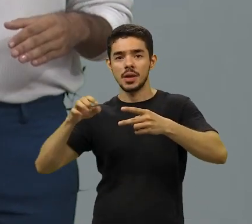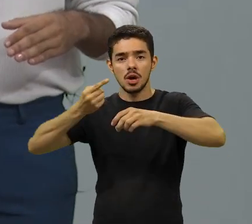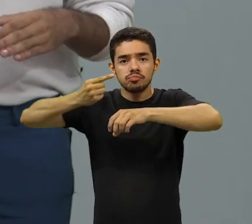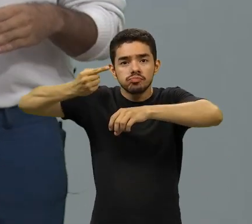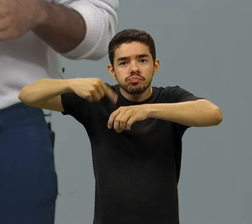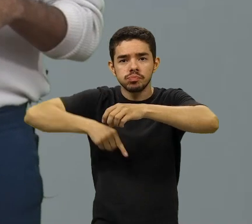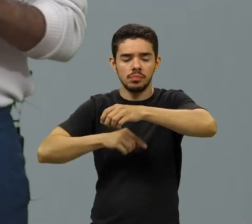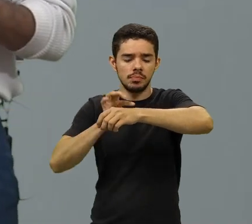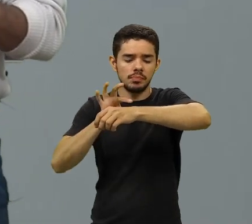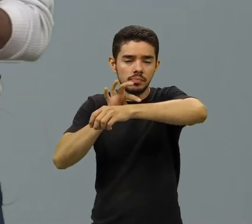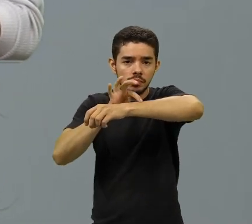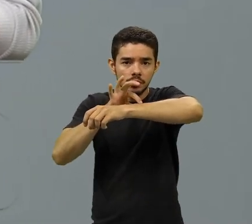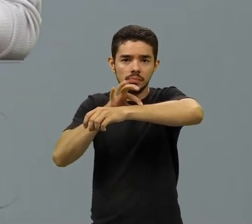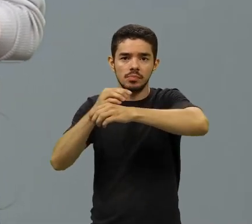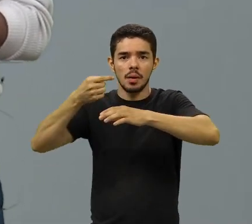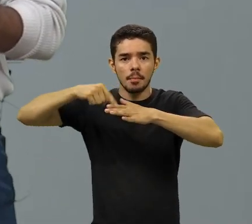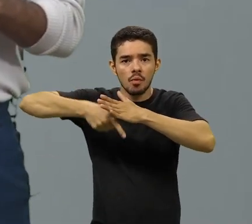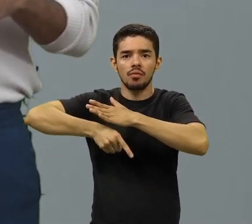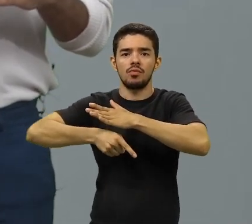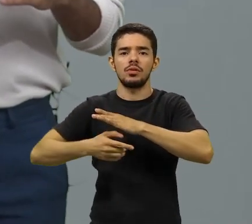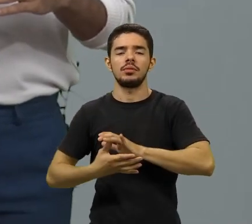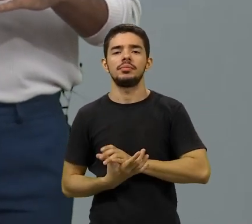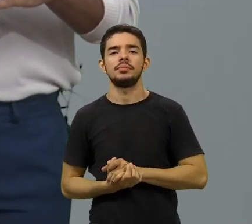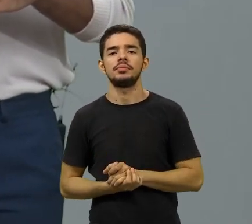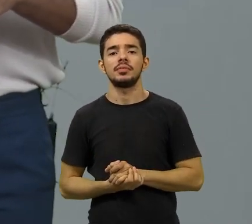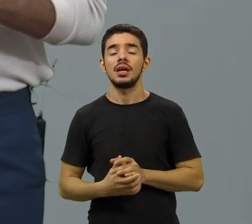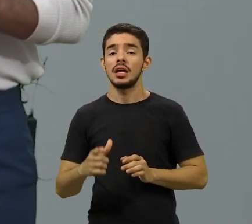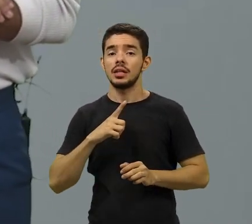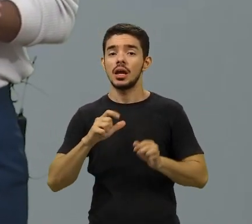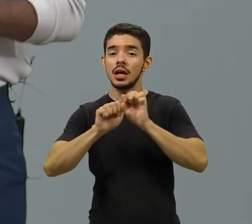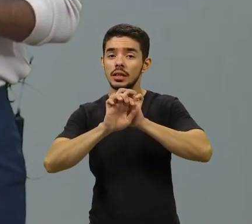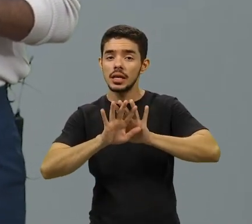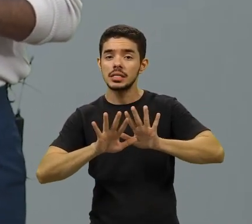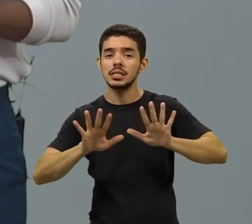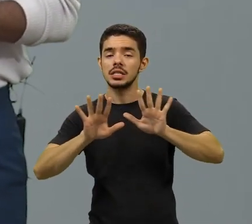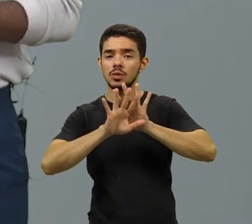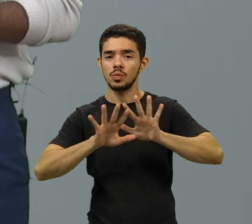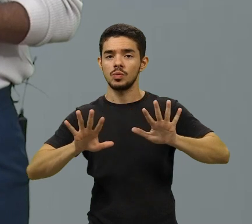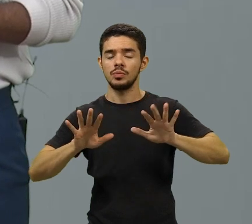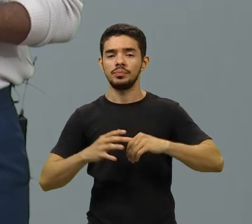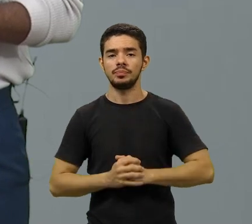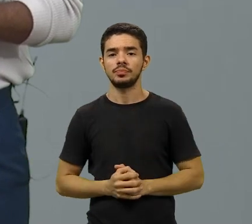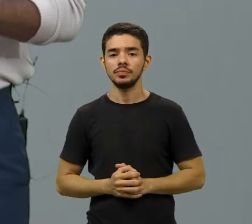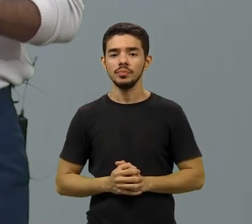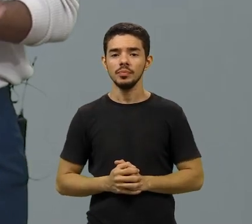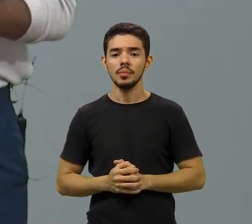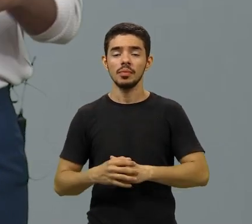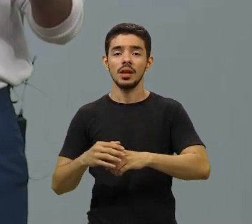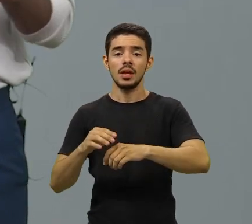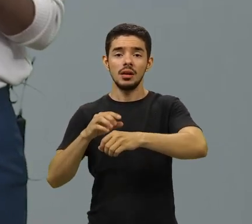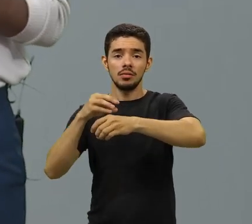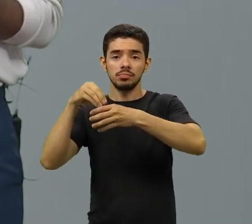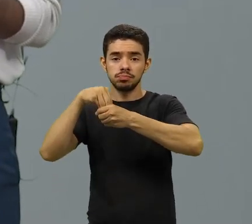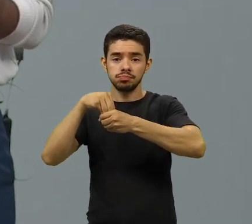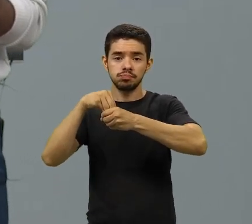mais profunda da nossa pele. Então, nós temos aí um tecido, a epiderme, ok? Ela